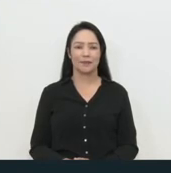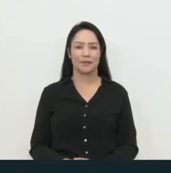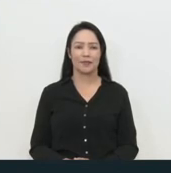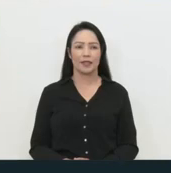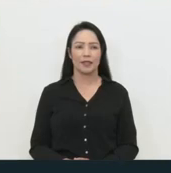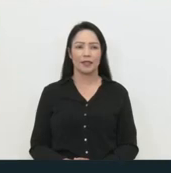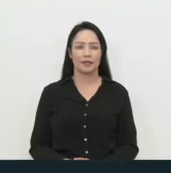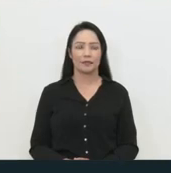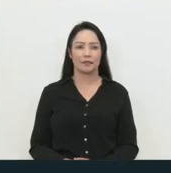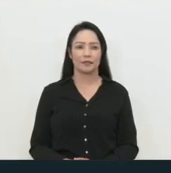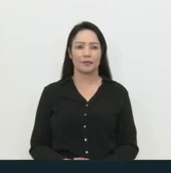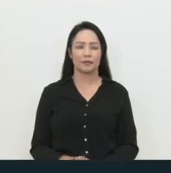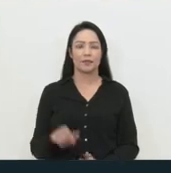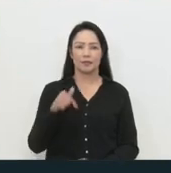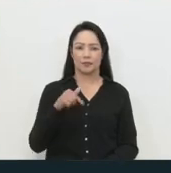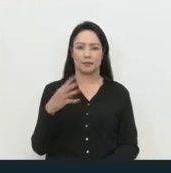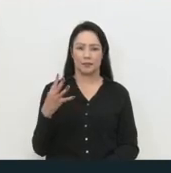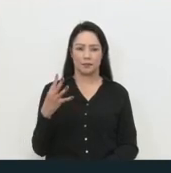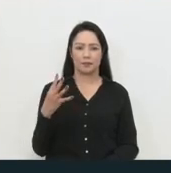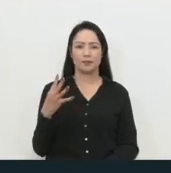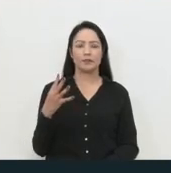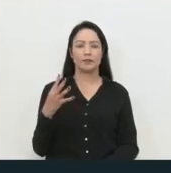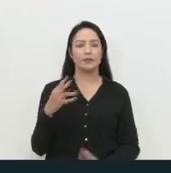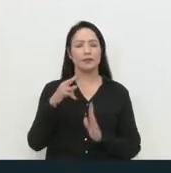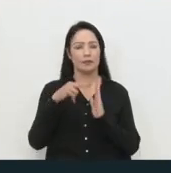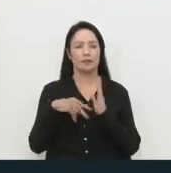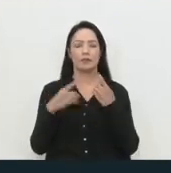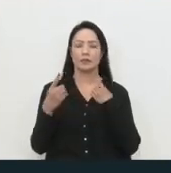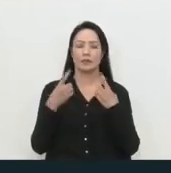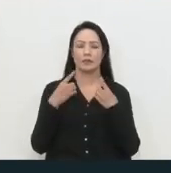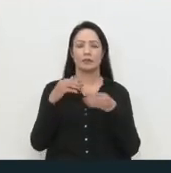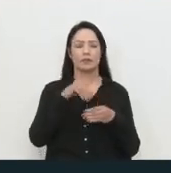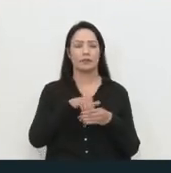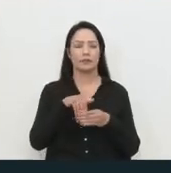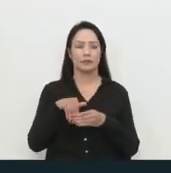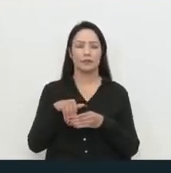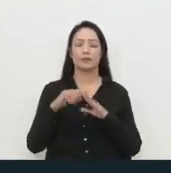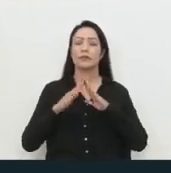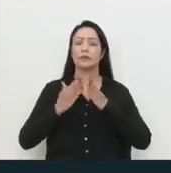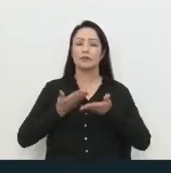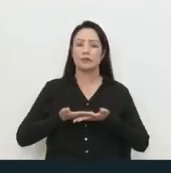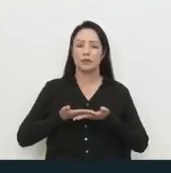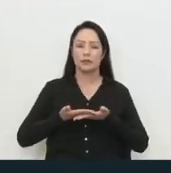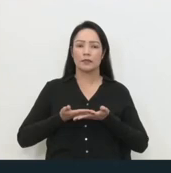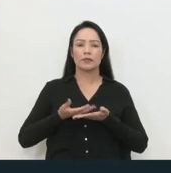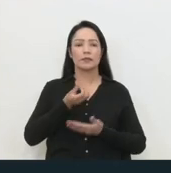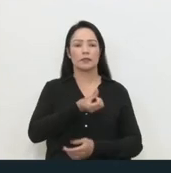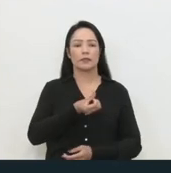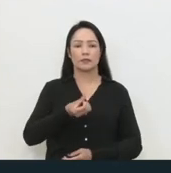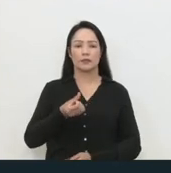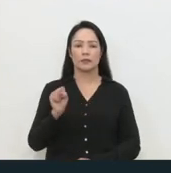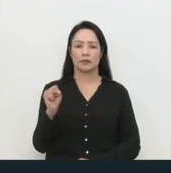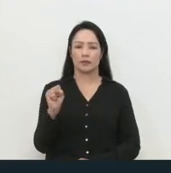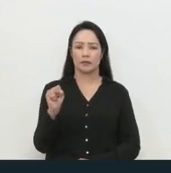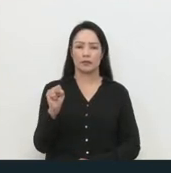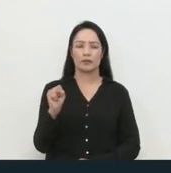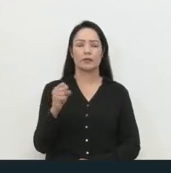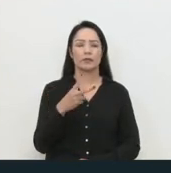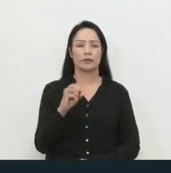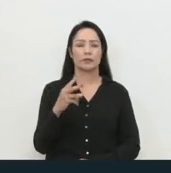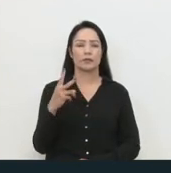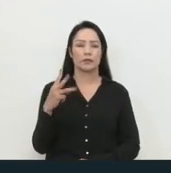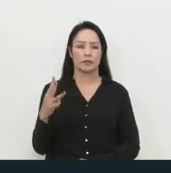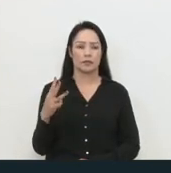e tem 7474 leitura discussão e votação do requerimento 668 de 2023